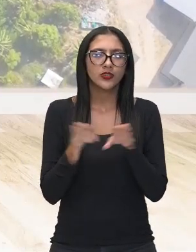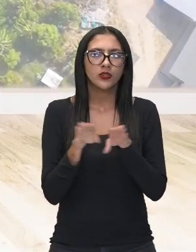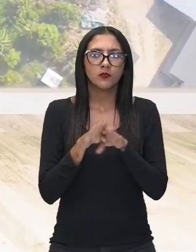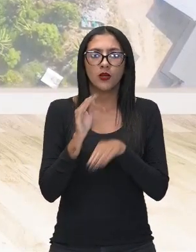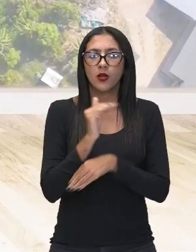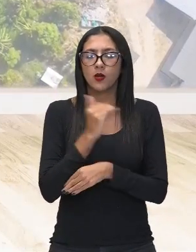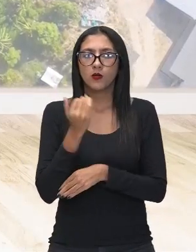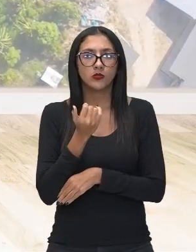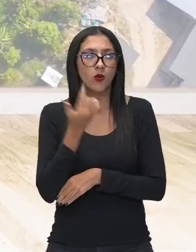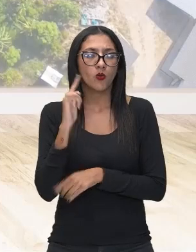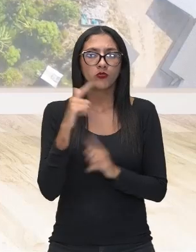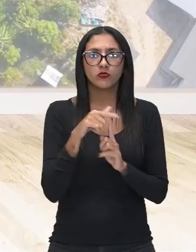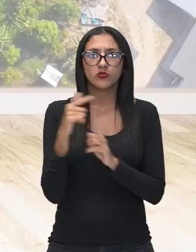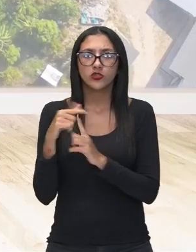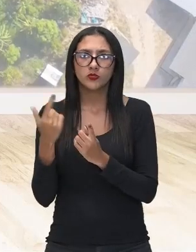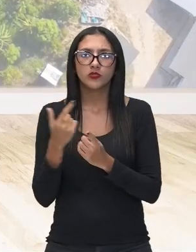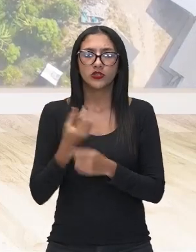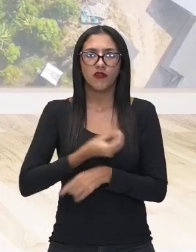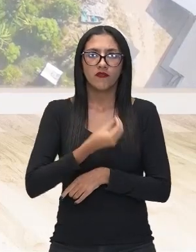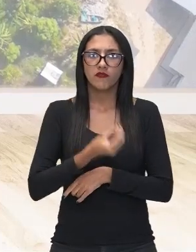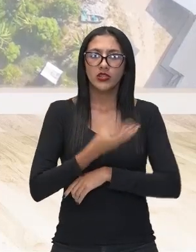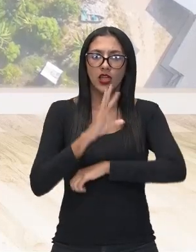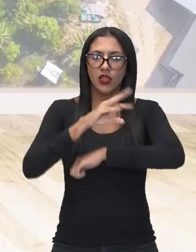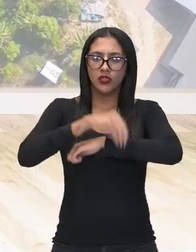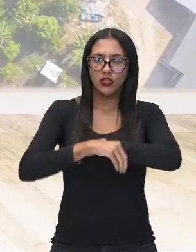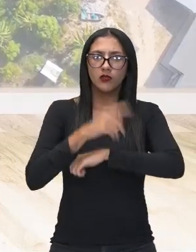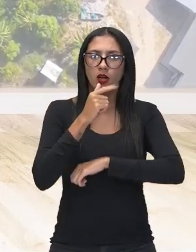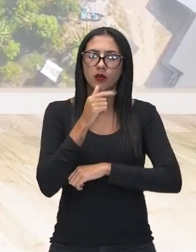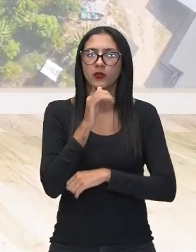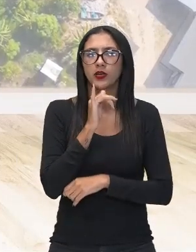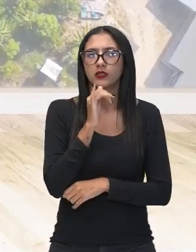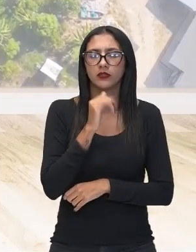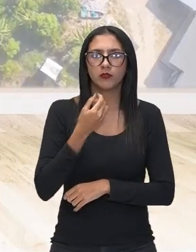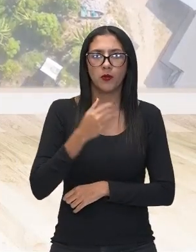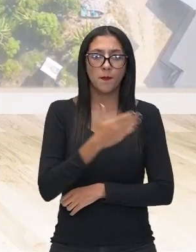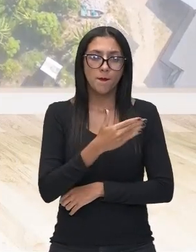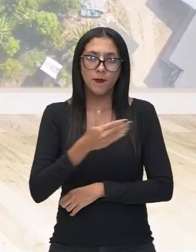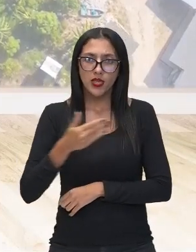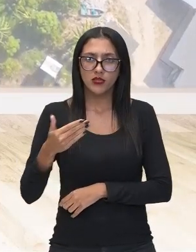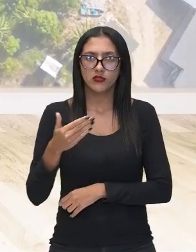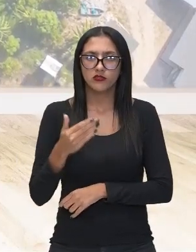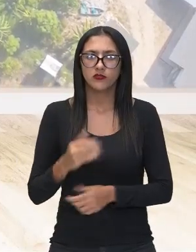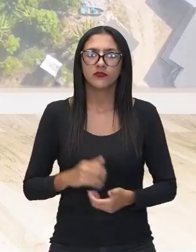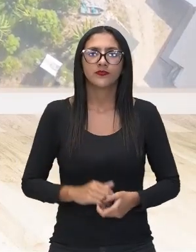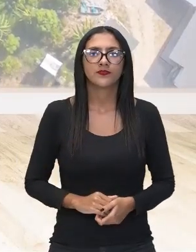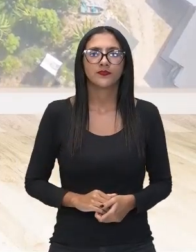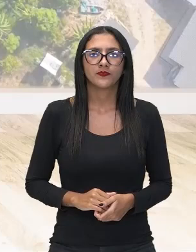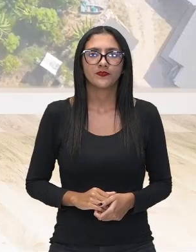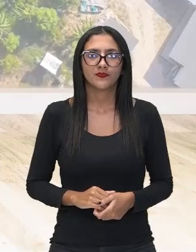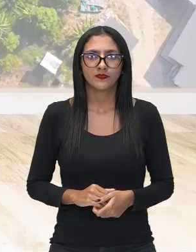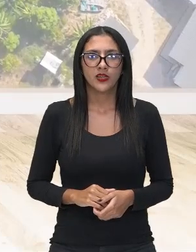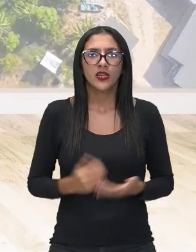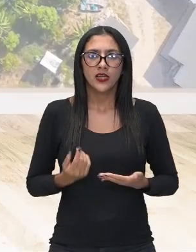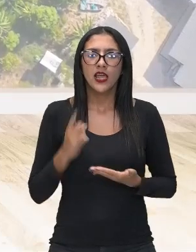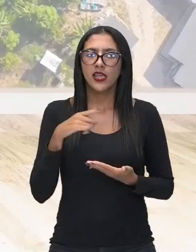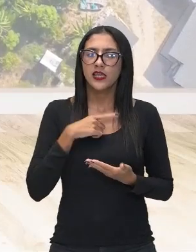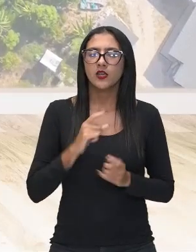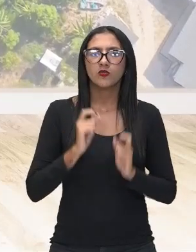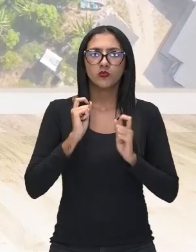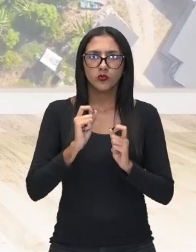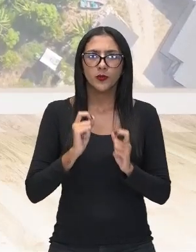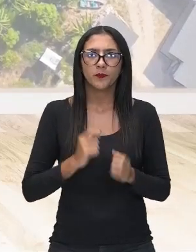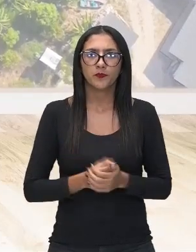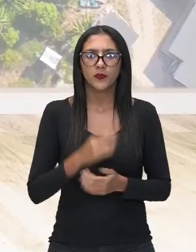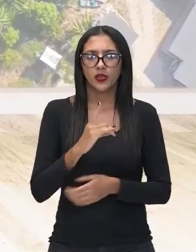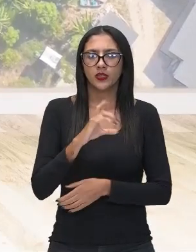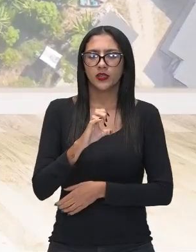outras espécies aquáticas, como por exemplo os peixes. E aí que entram os decompositores,